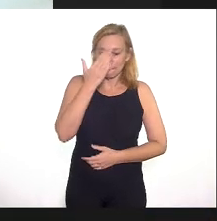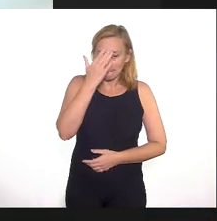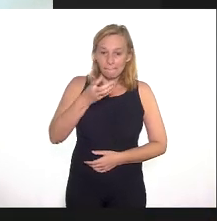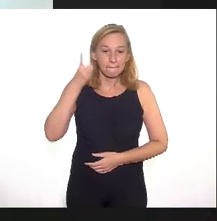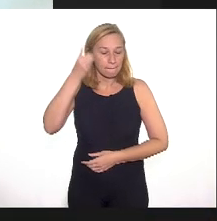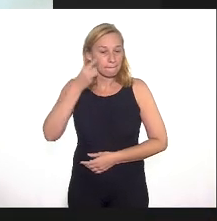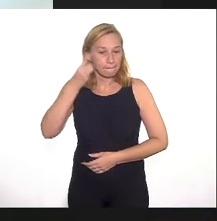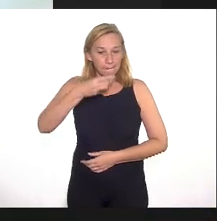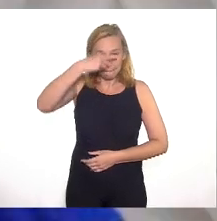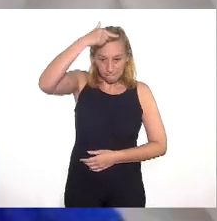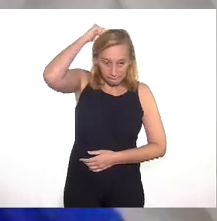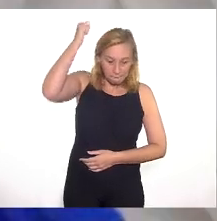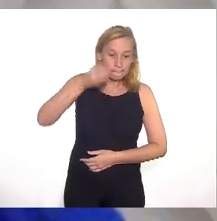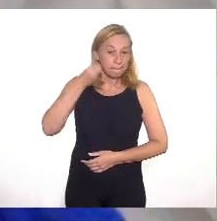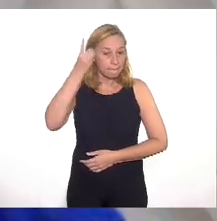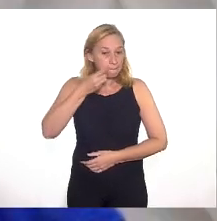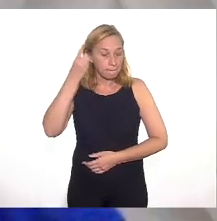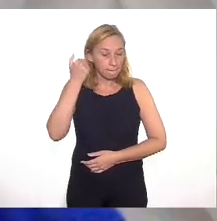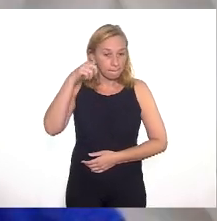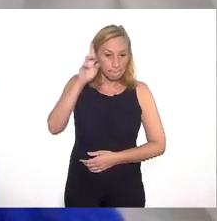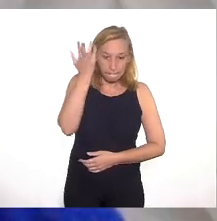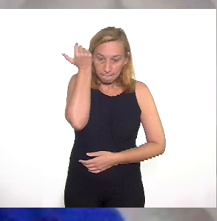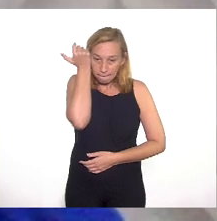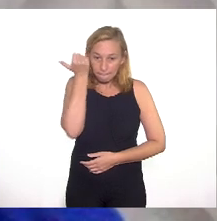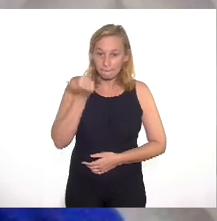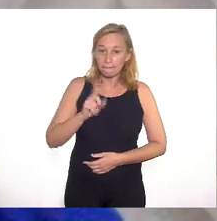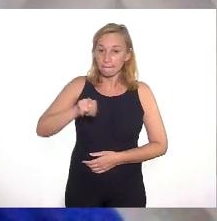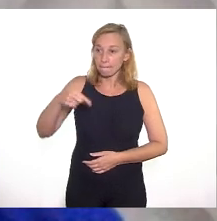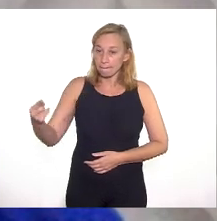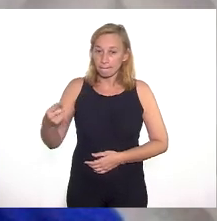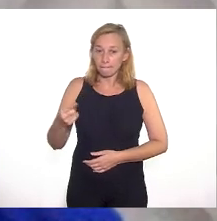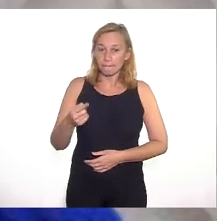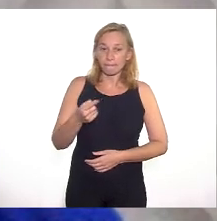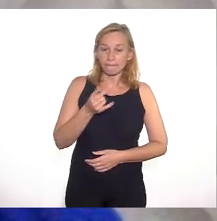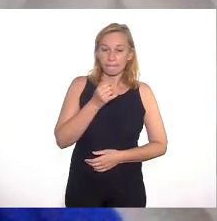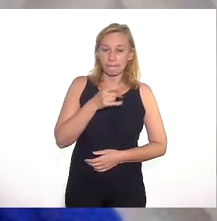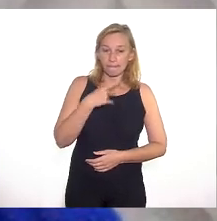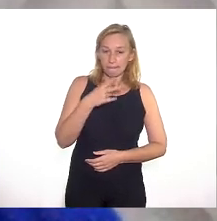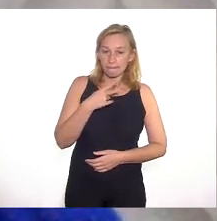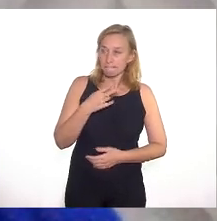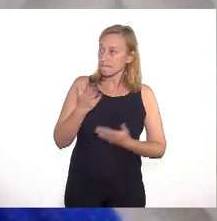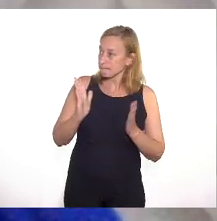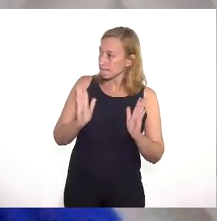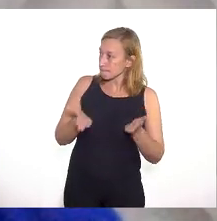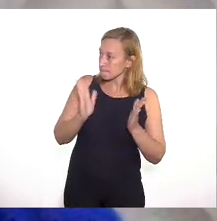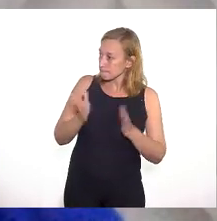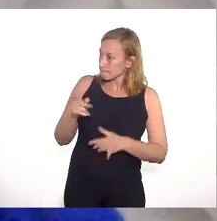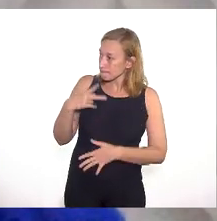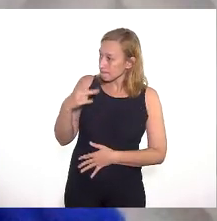Paulo. Deputado Eliomar Coelho, Vossa Excelência é o próximo orador. Já se considera?